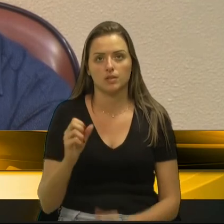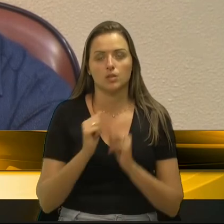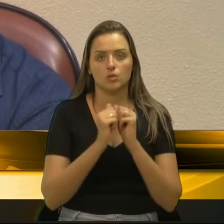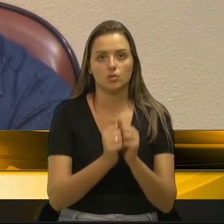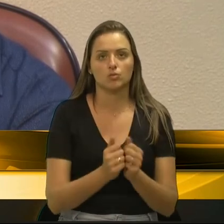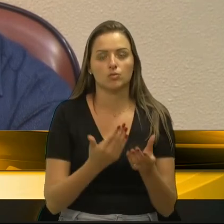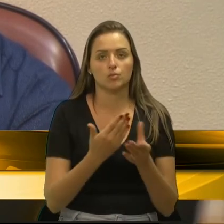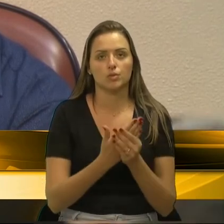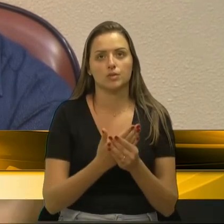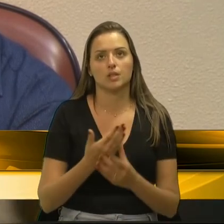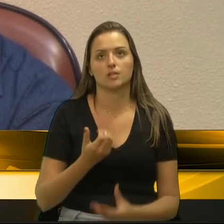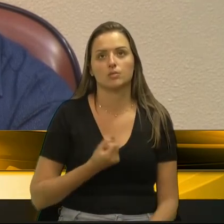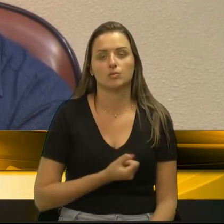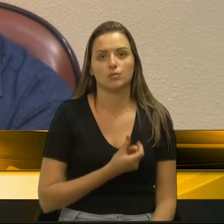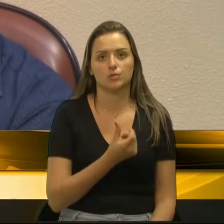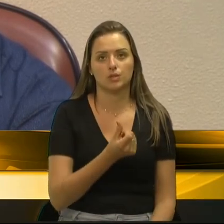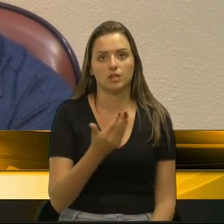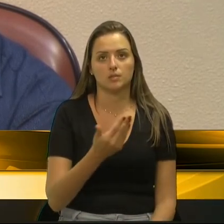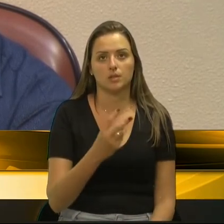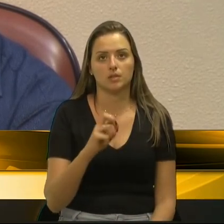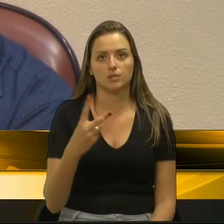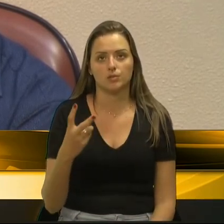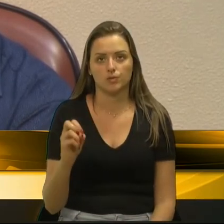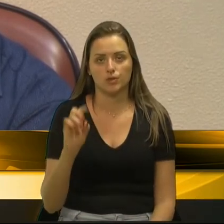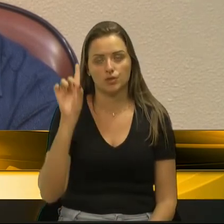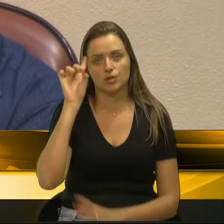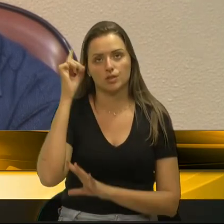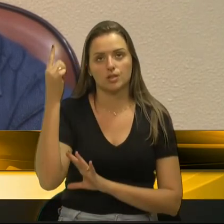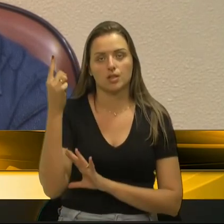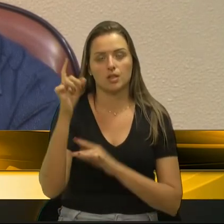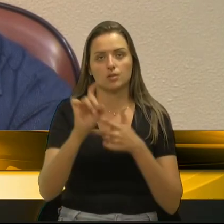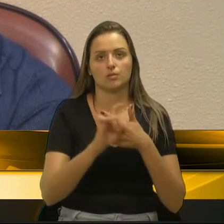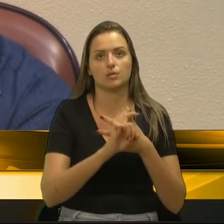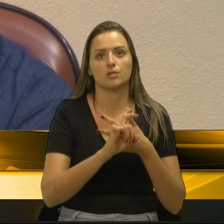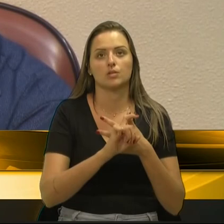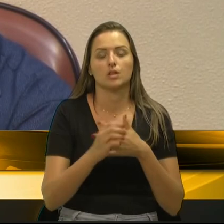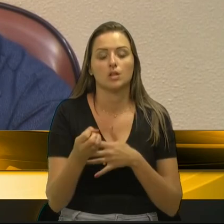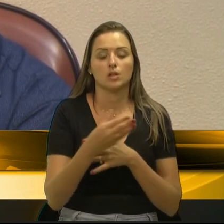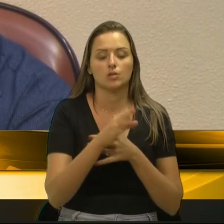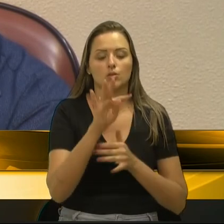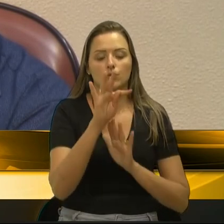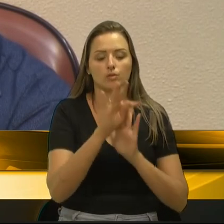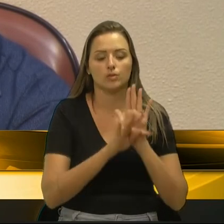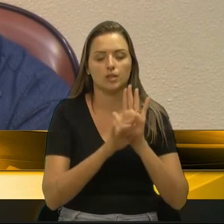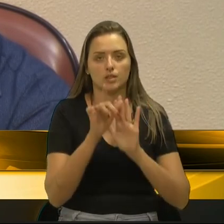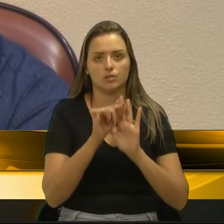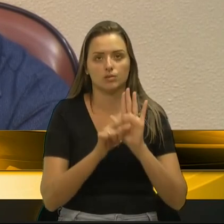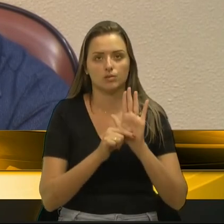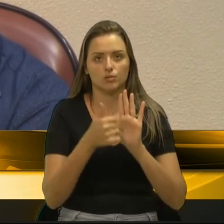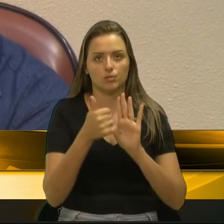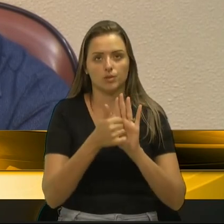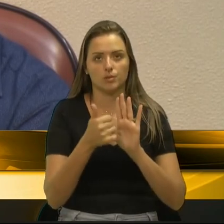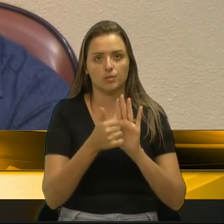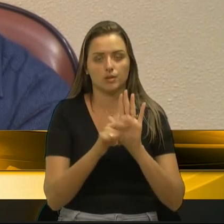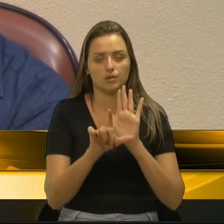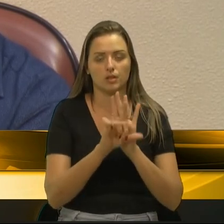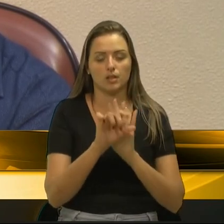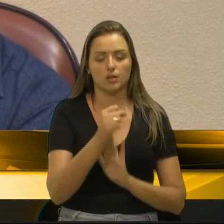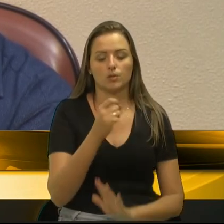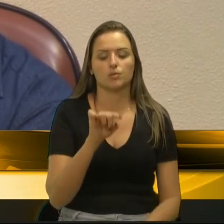contido no processo número 6/2020, de autoria do Poder Executivo, que dá nova redação ao artigo 1º da lei